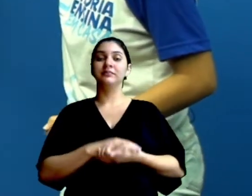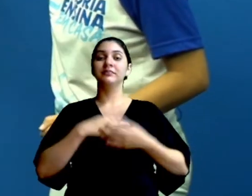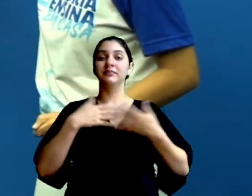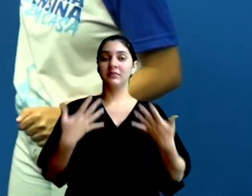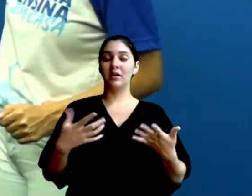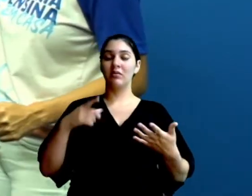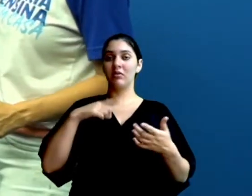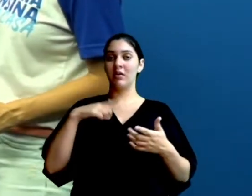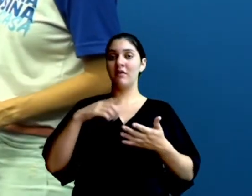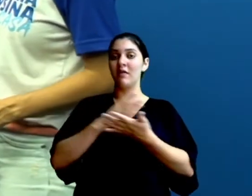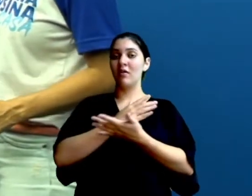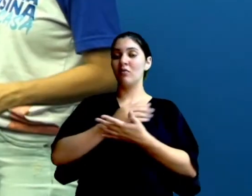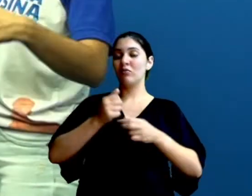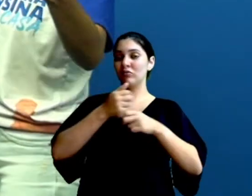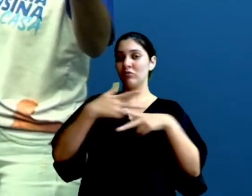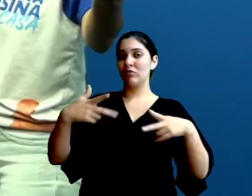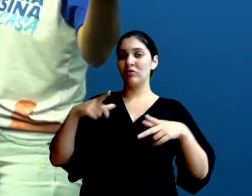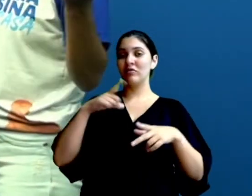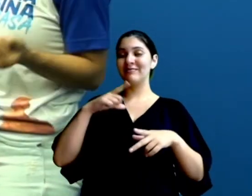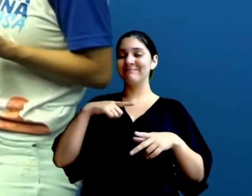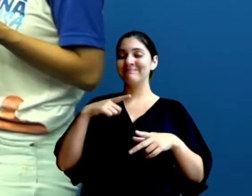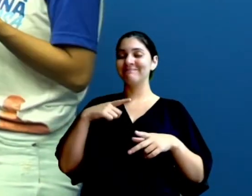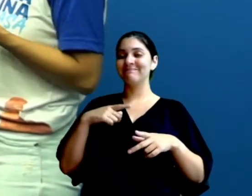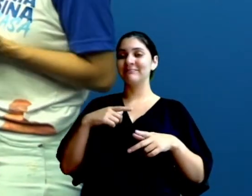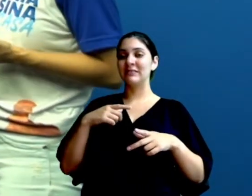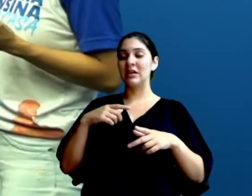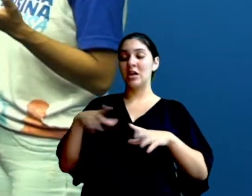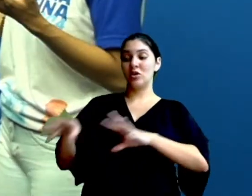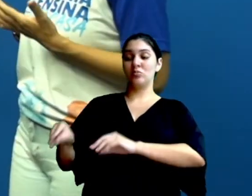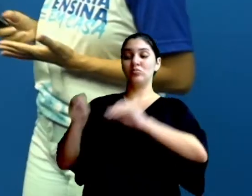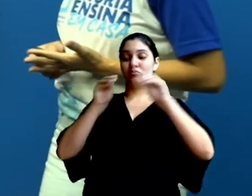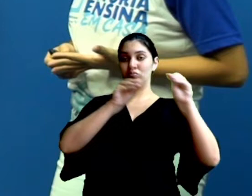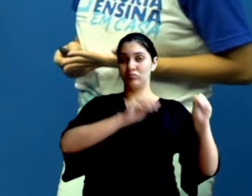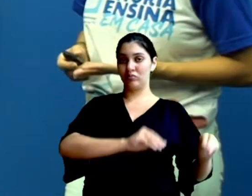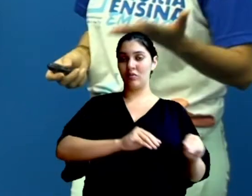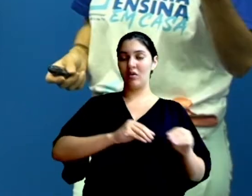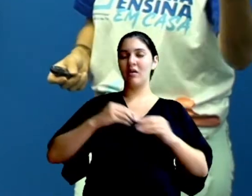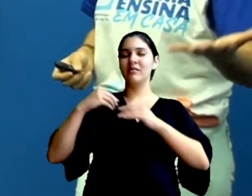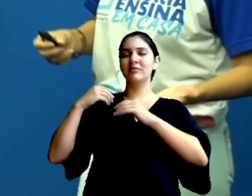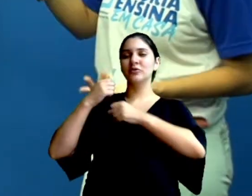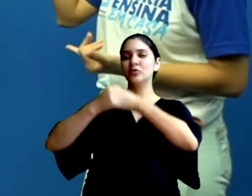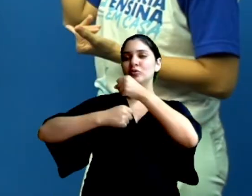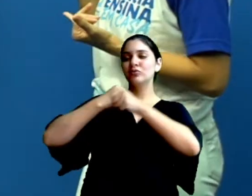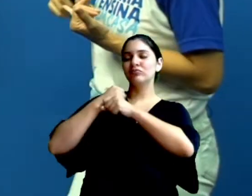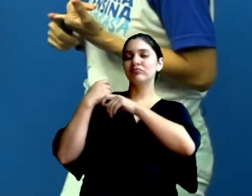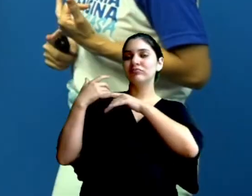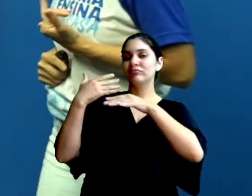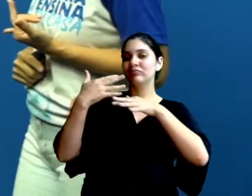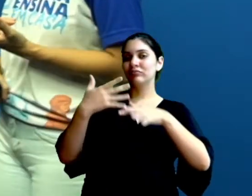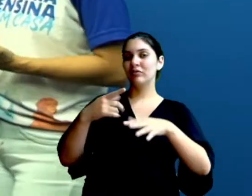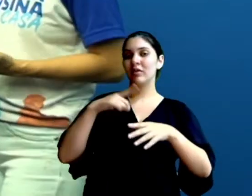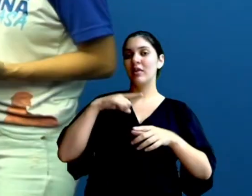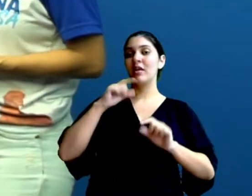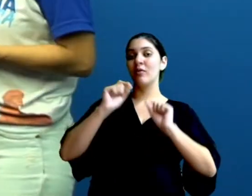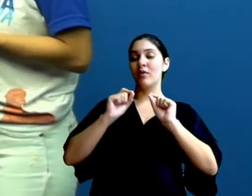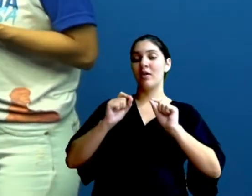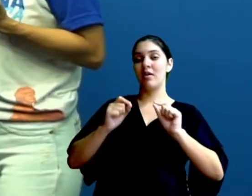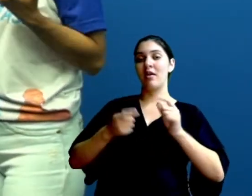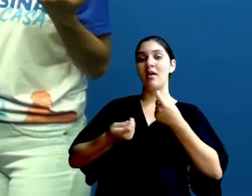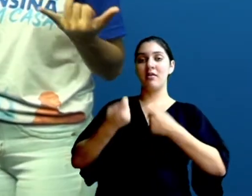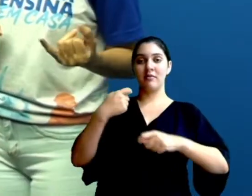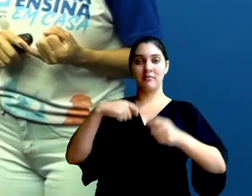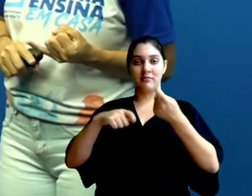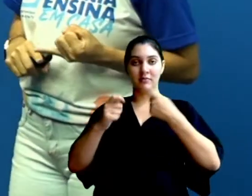Então, situações que provocaram ou que provocam deslocamentos ao longo do tempo, a gente pode citar a situação